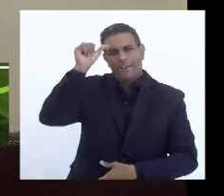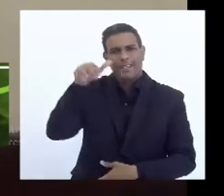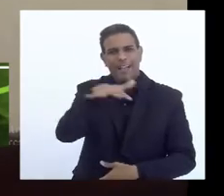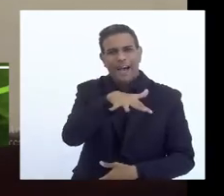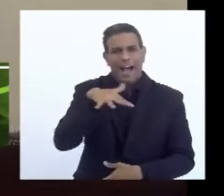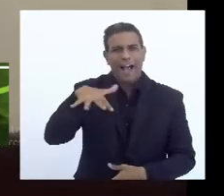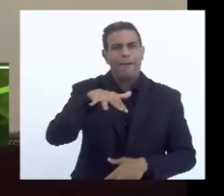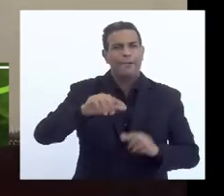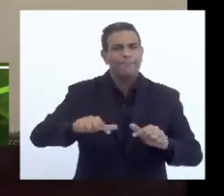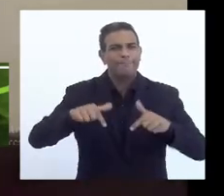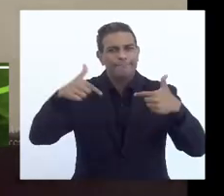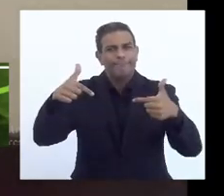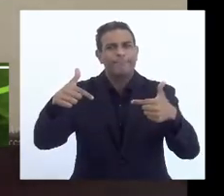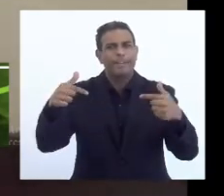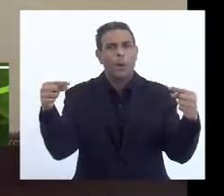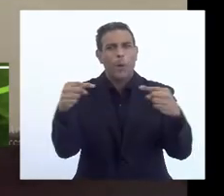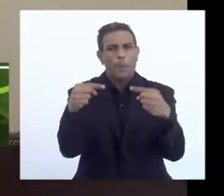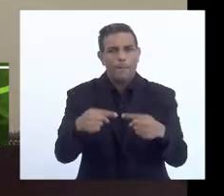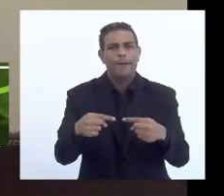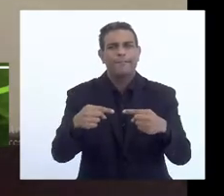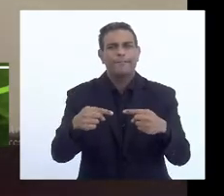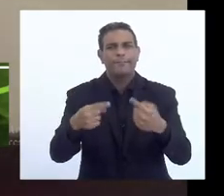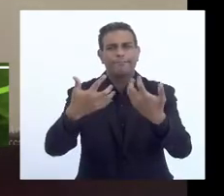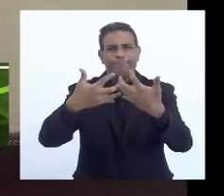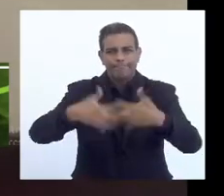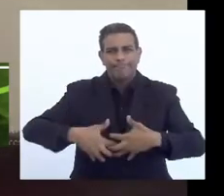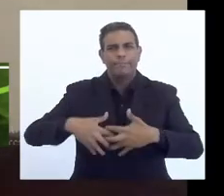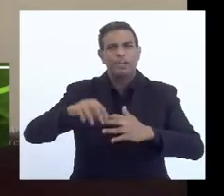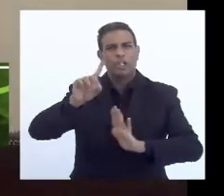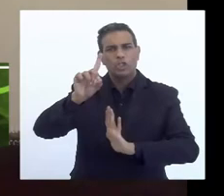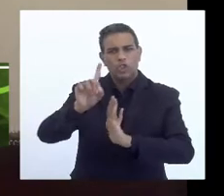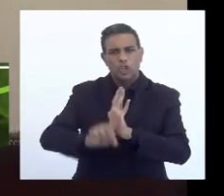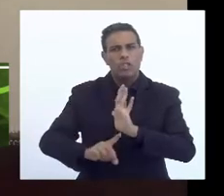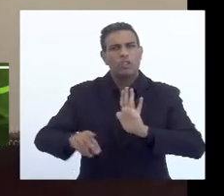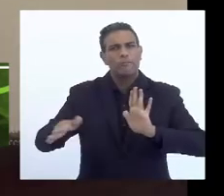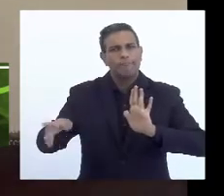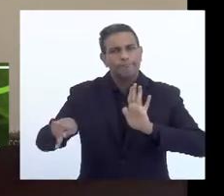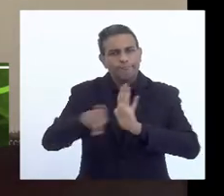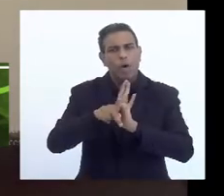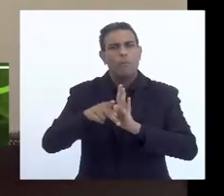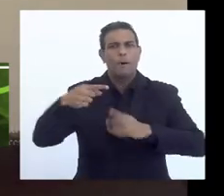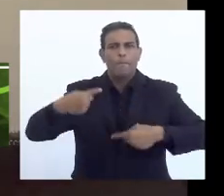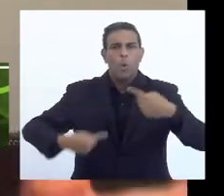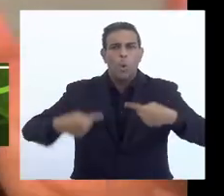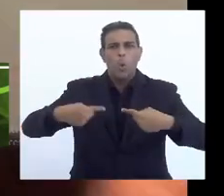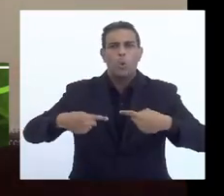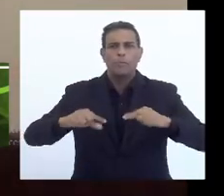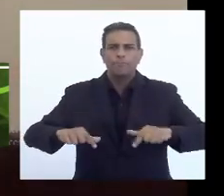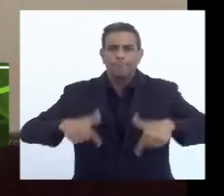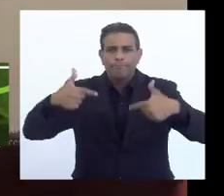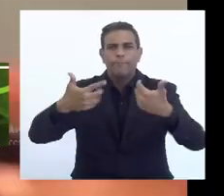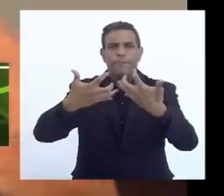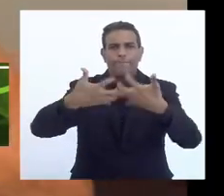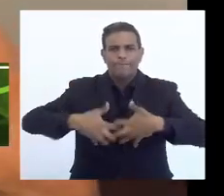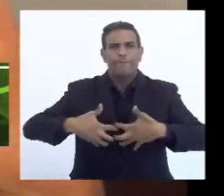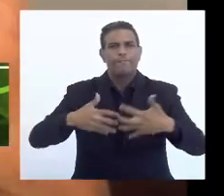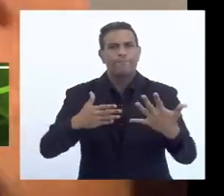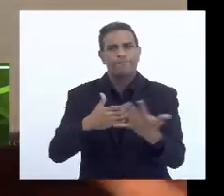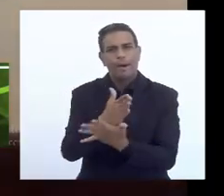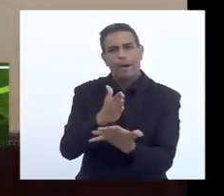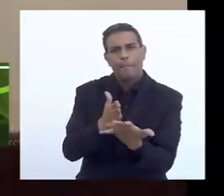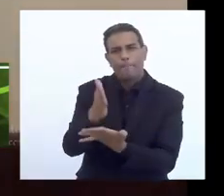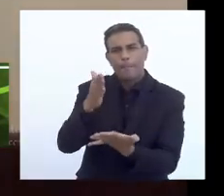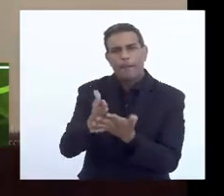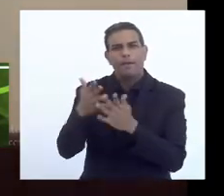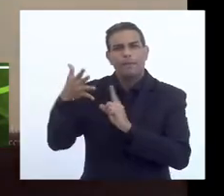espaços e atividades relacionados ao exercício dos seus direitos políticos, nas suas funções públicas, de participação nos